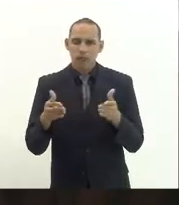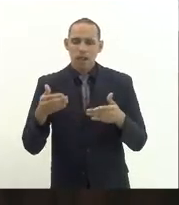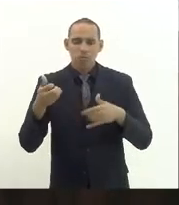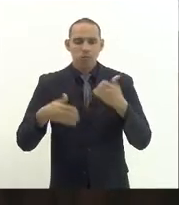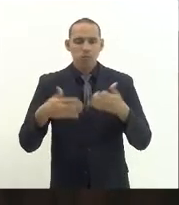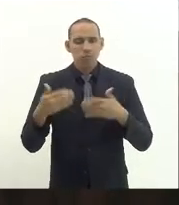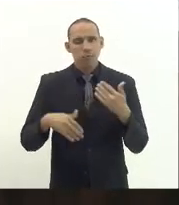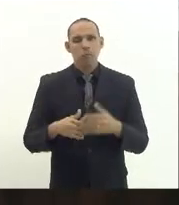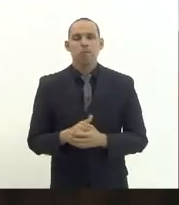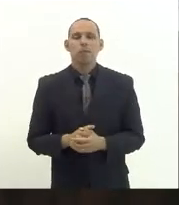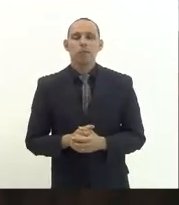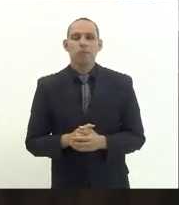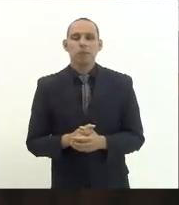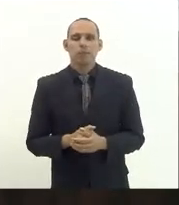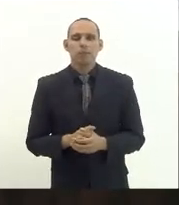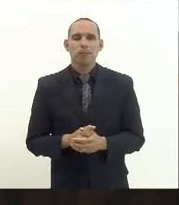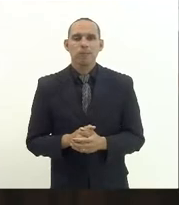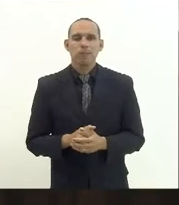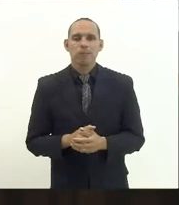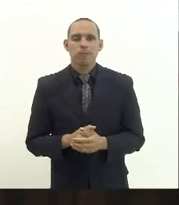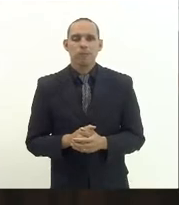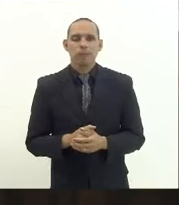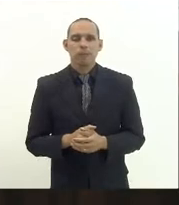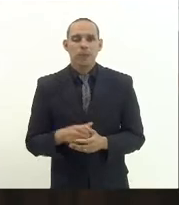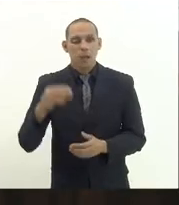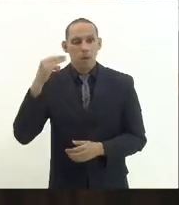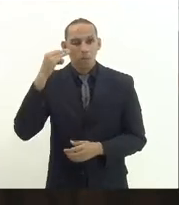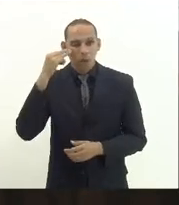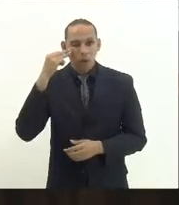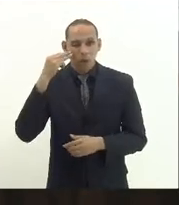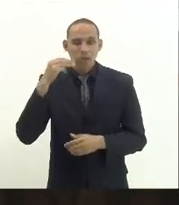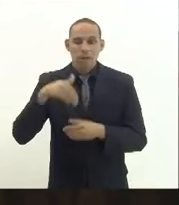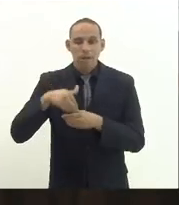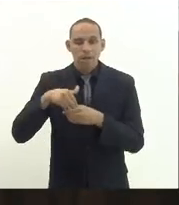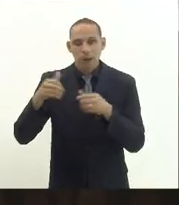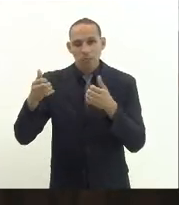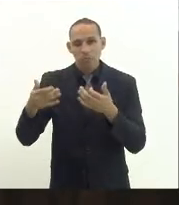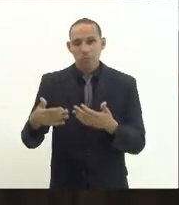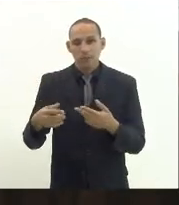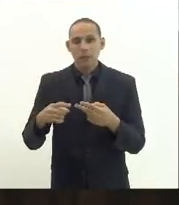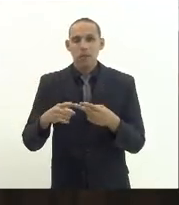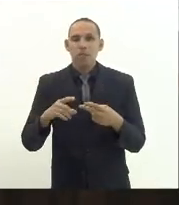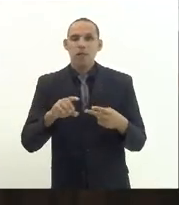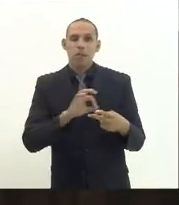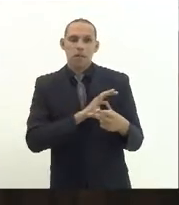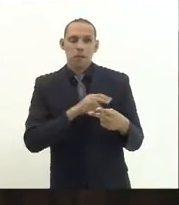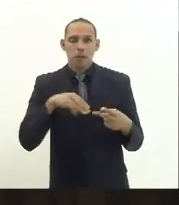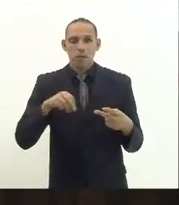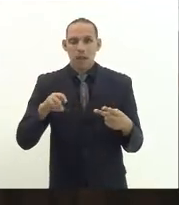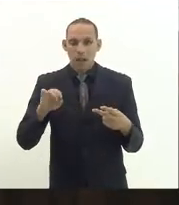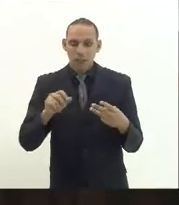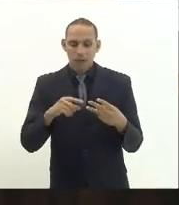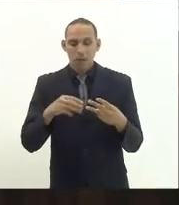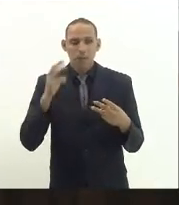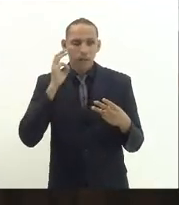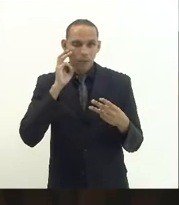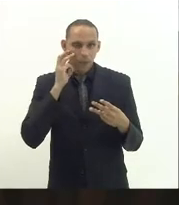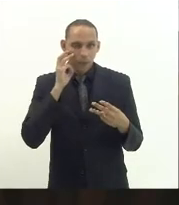declaração bom então vamos lá Mônica vai declarar Marta waldeck